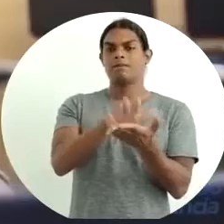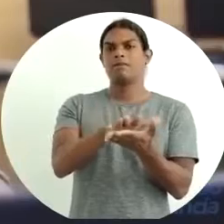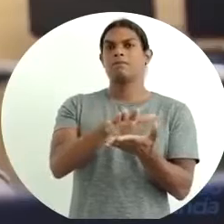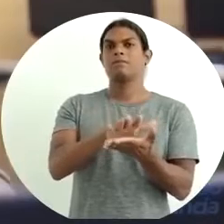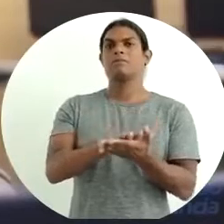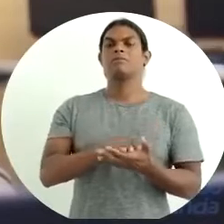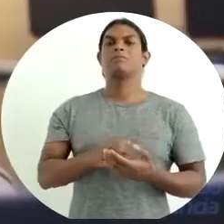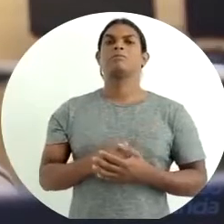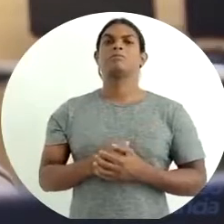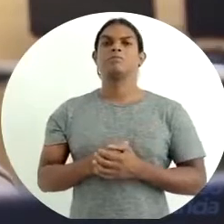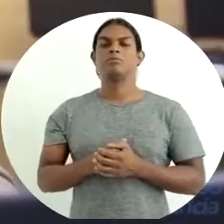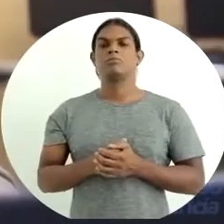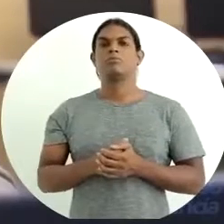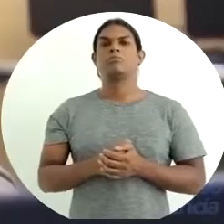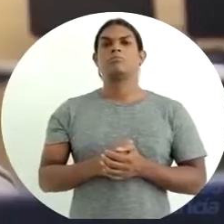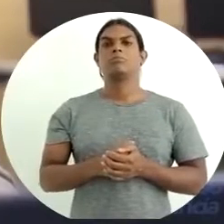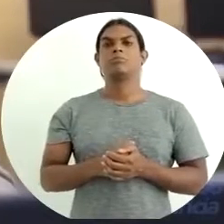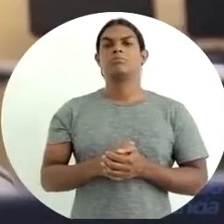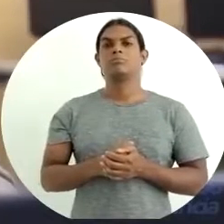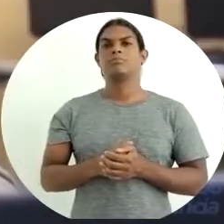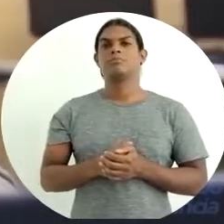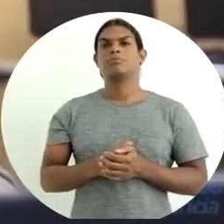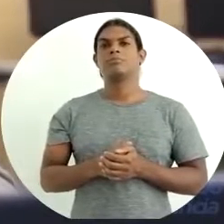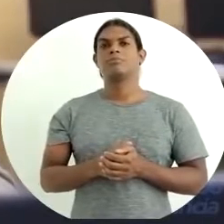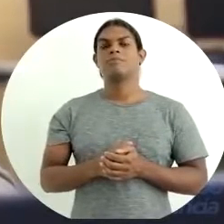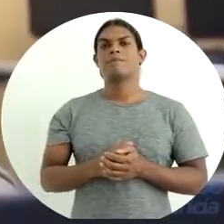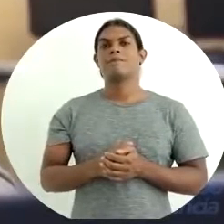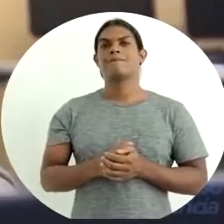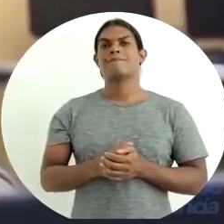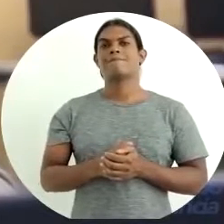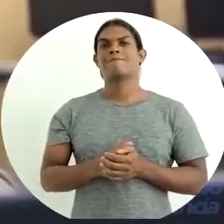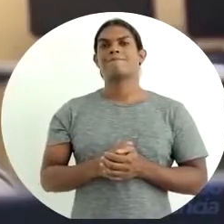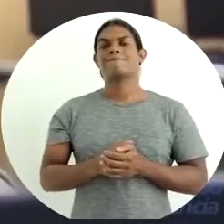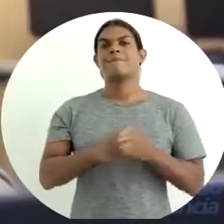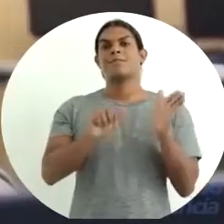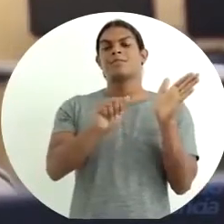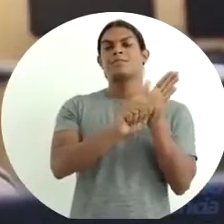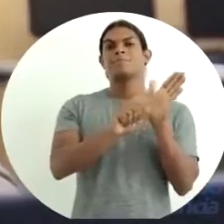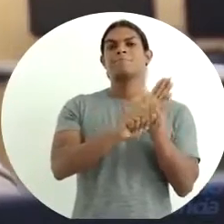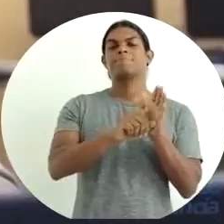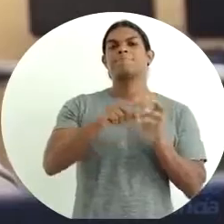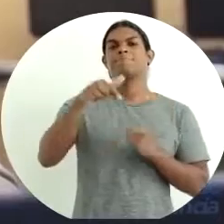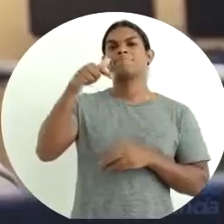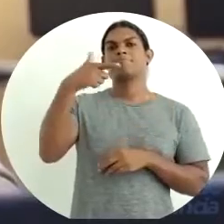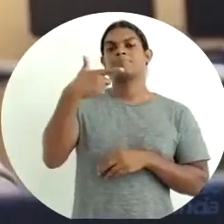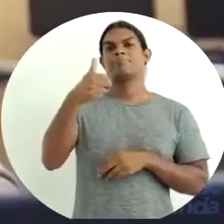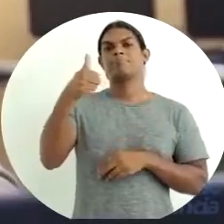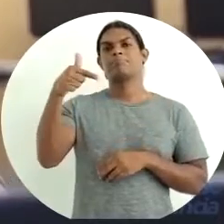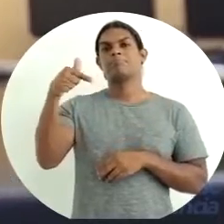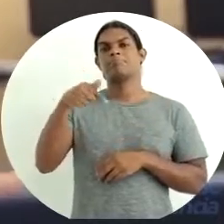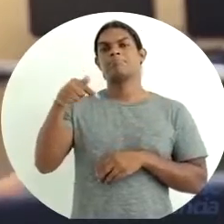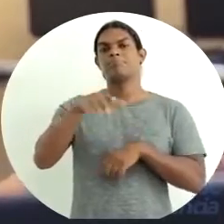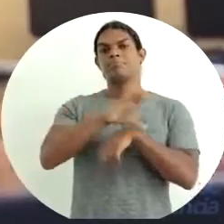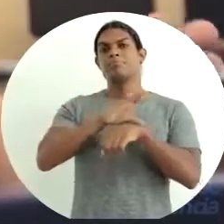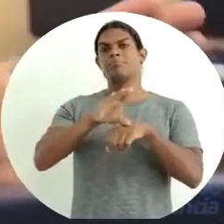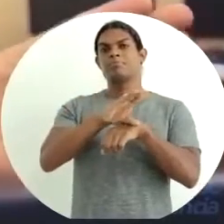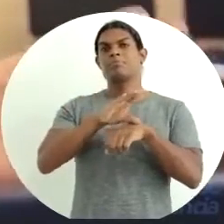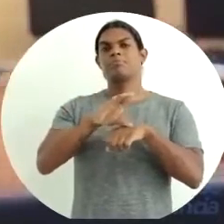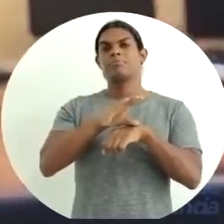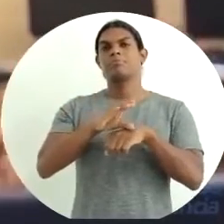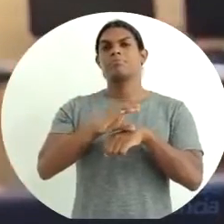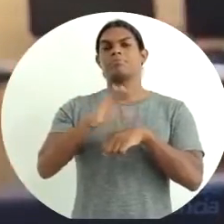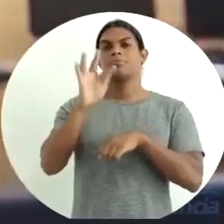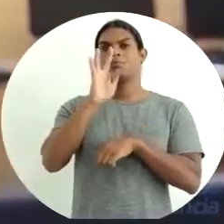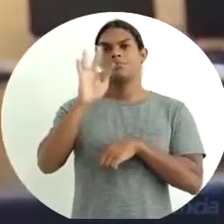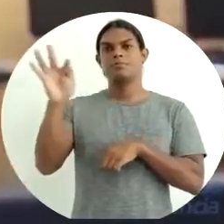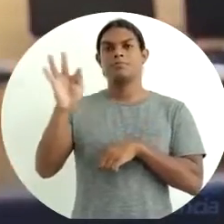pelo inciso 28 do artigo 7º da Constituição. O seguro contra acidentes de trabalho a cargo do